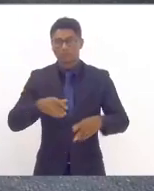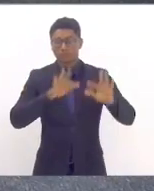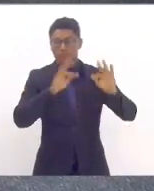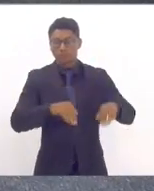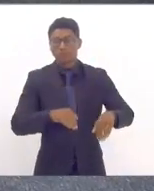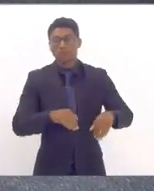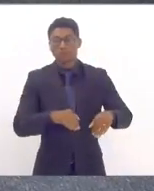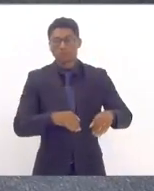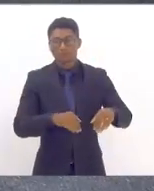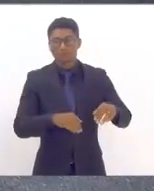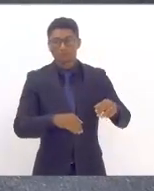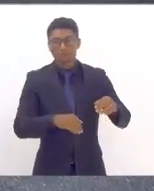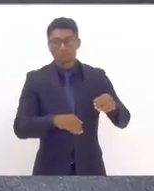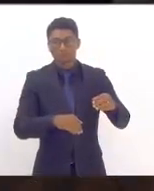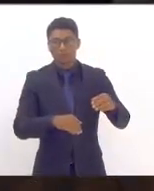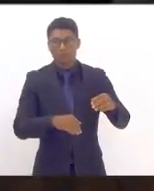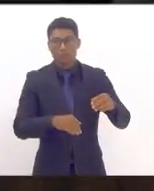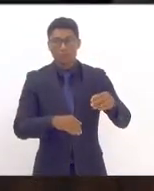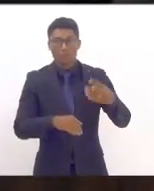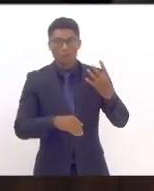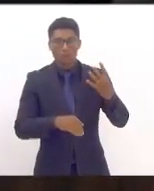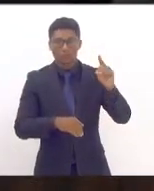horas e 25 minutos